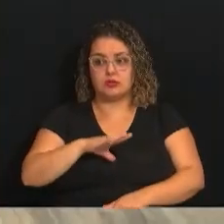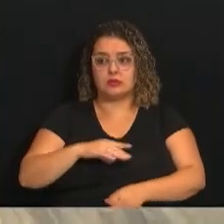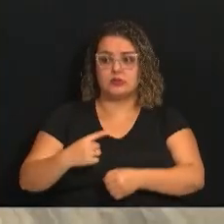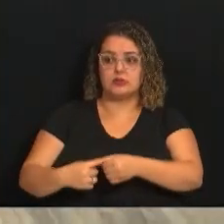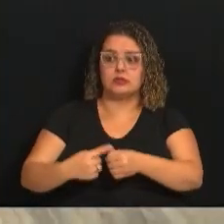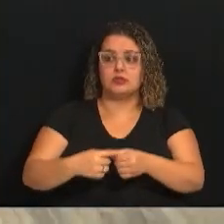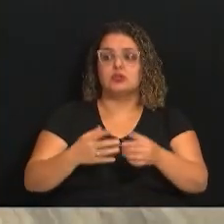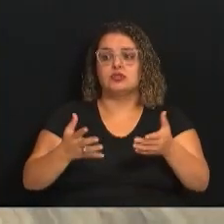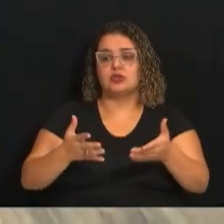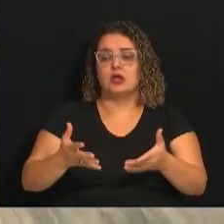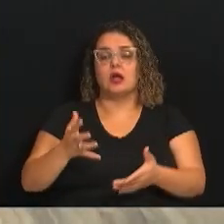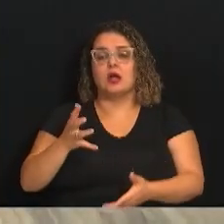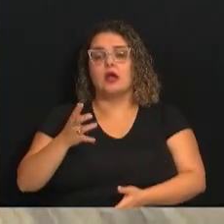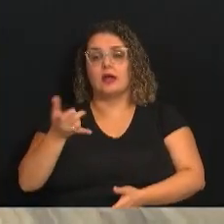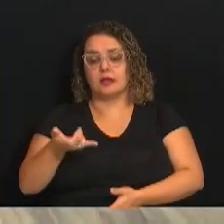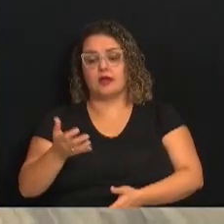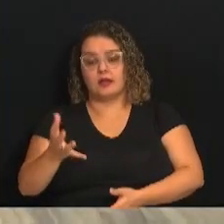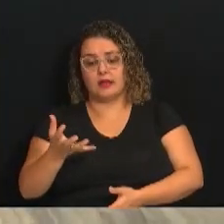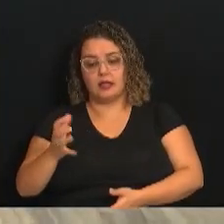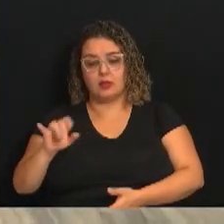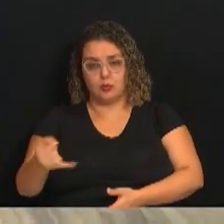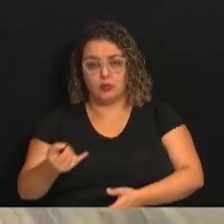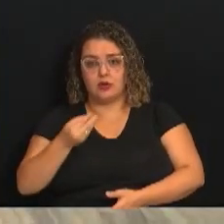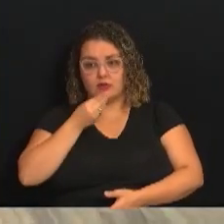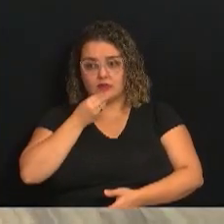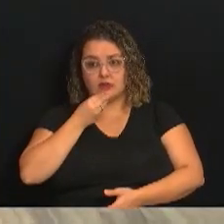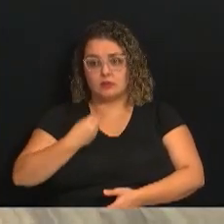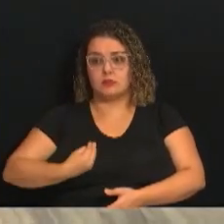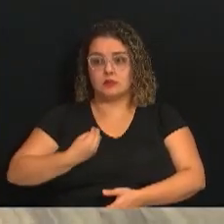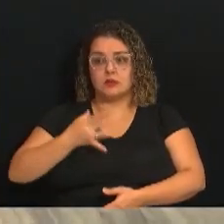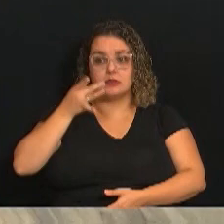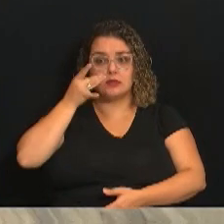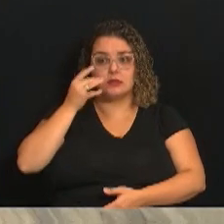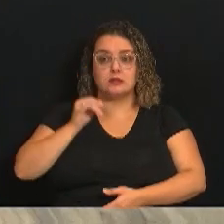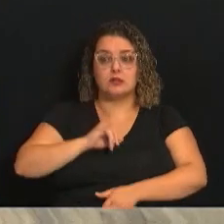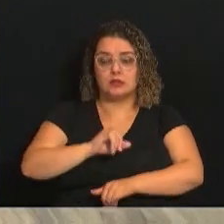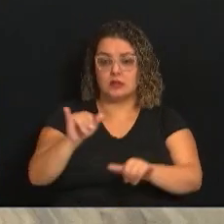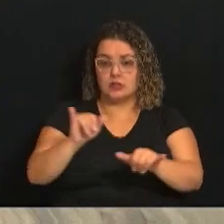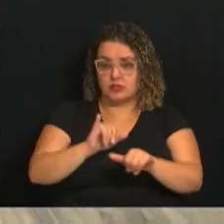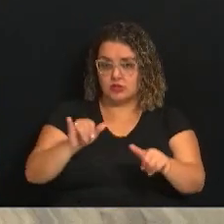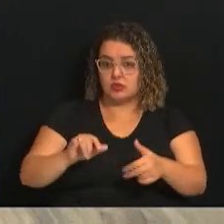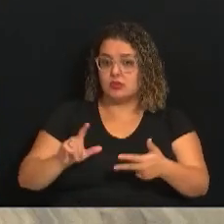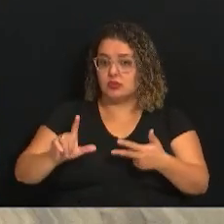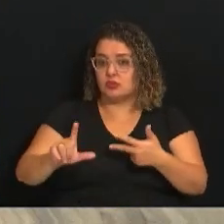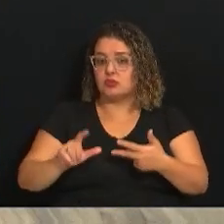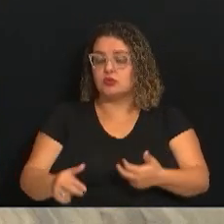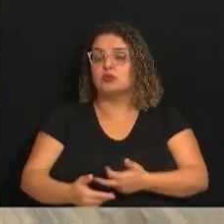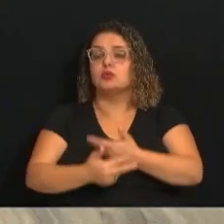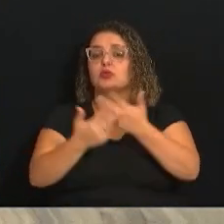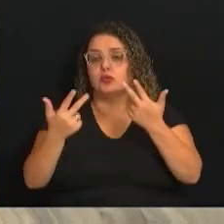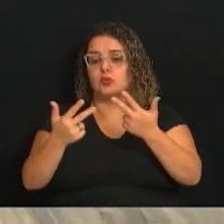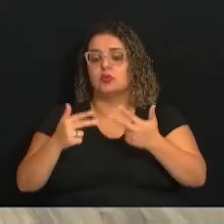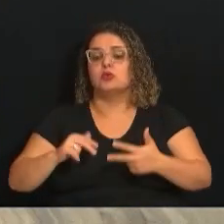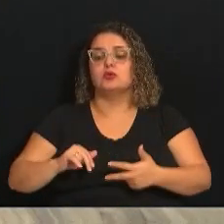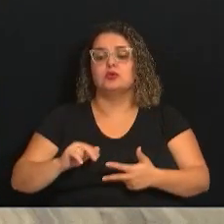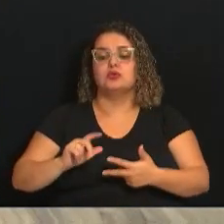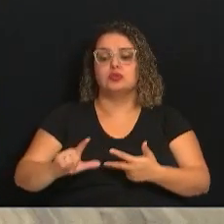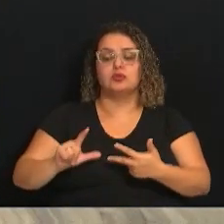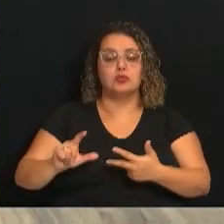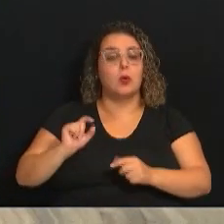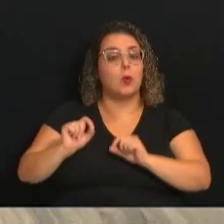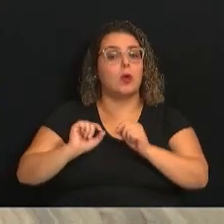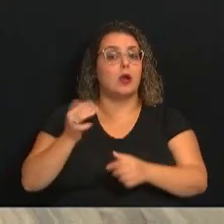Já quero aproveitar a sua presença aqui nos nossos estúdios para nós falarmos das notícias do Legislativo, do que acontece aqui na Câmara